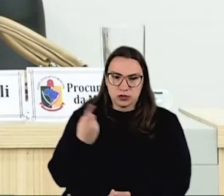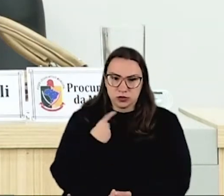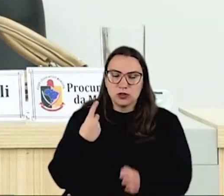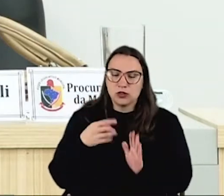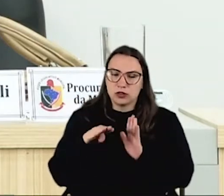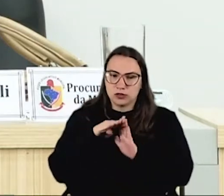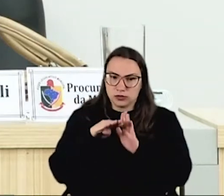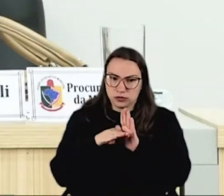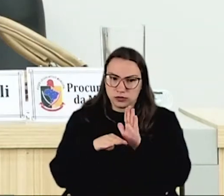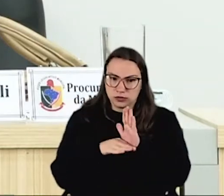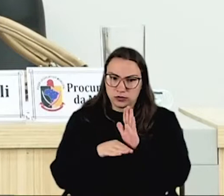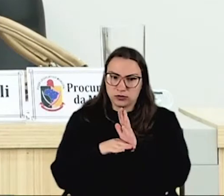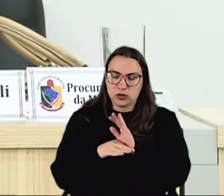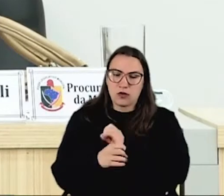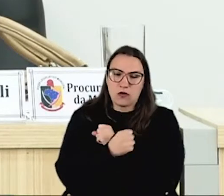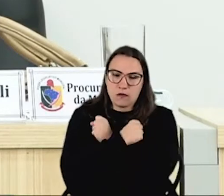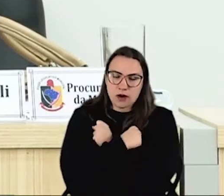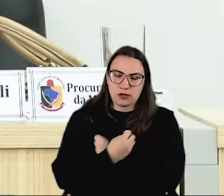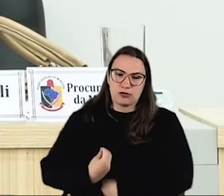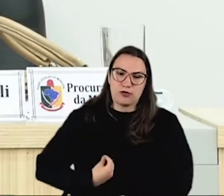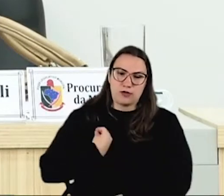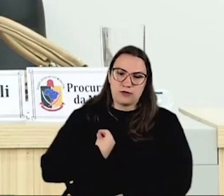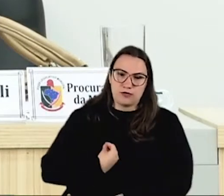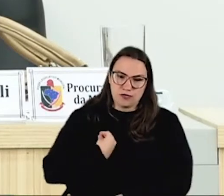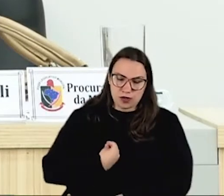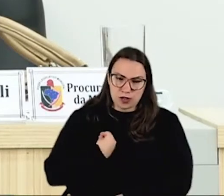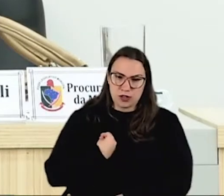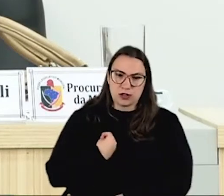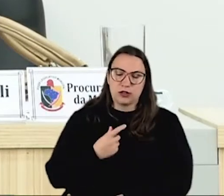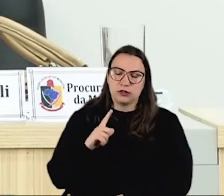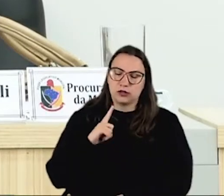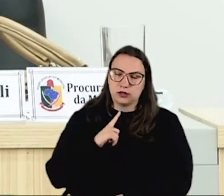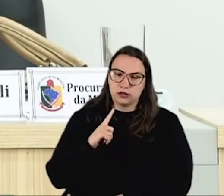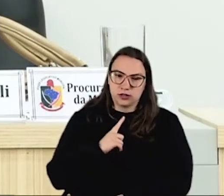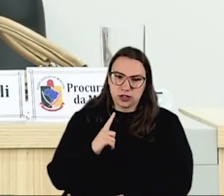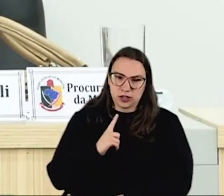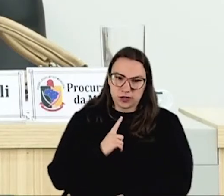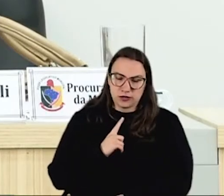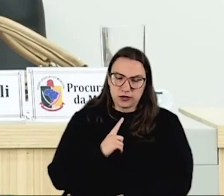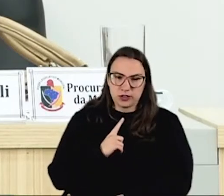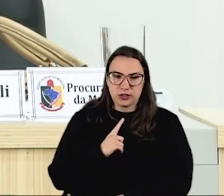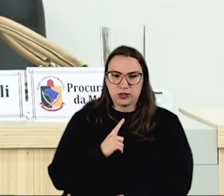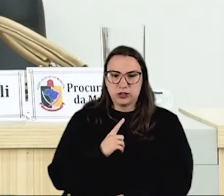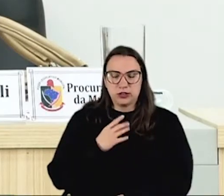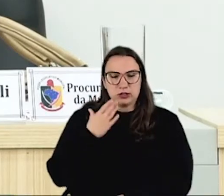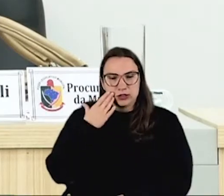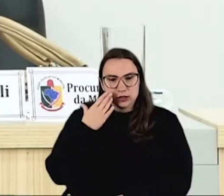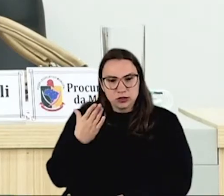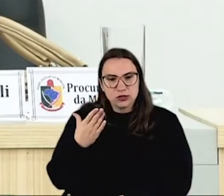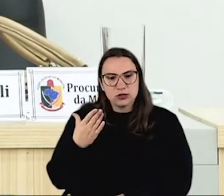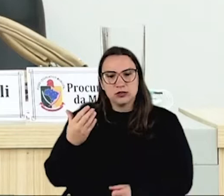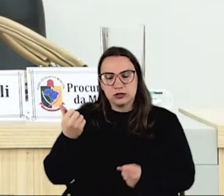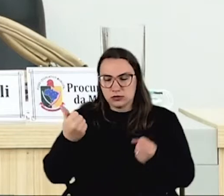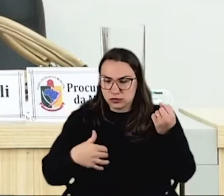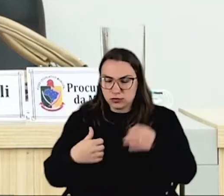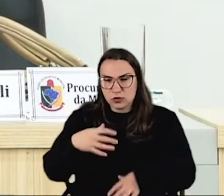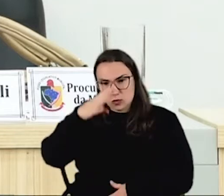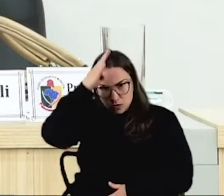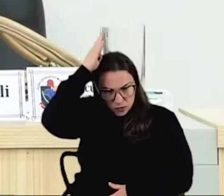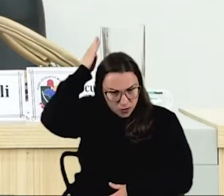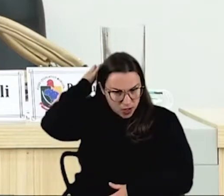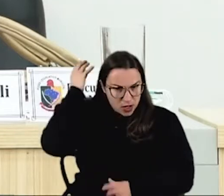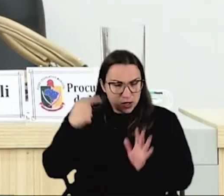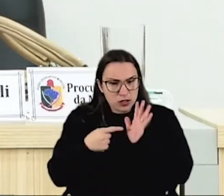Abraço da Vida. Tivemos aqui, na ocasião, a demonstração do Corpo de Bombeiros.